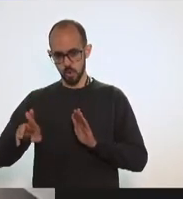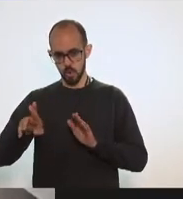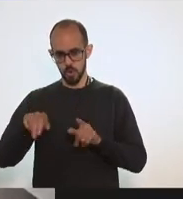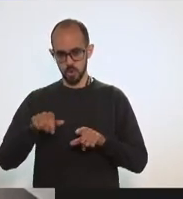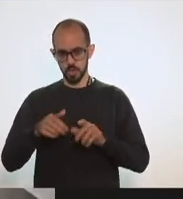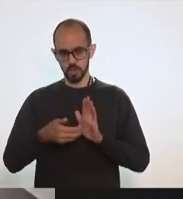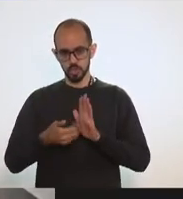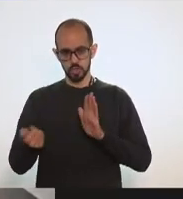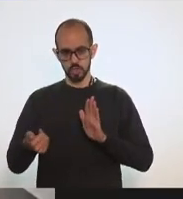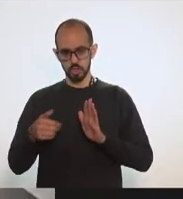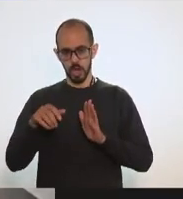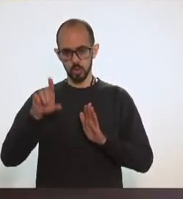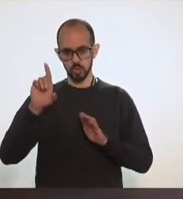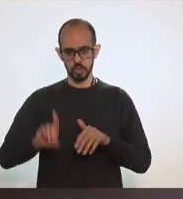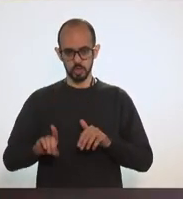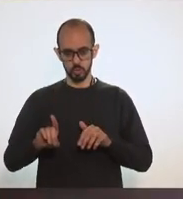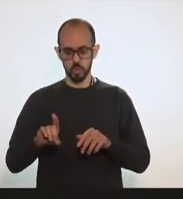Vrobel. Isso,